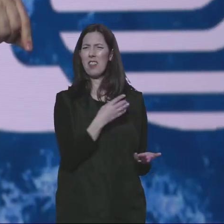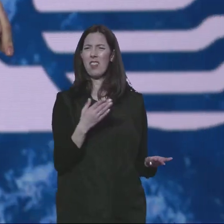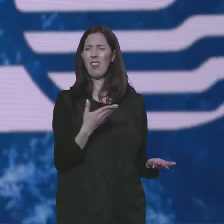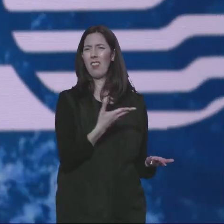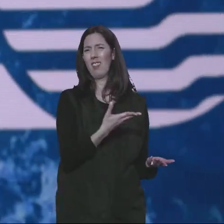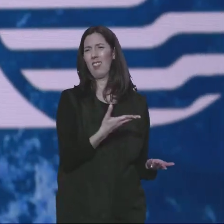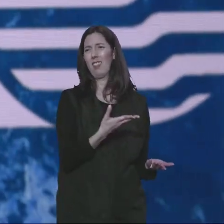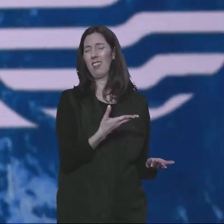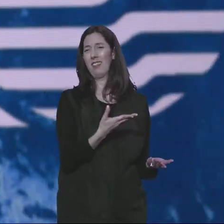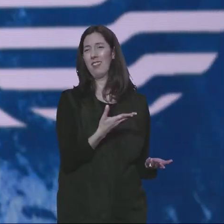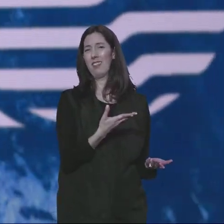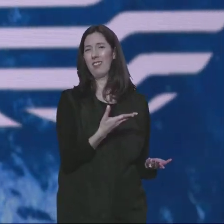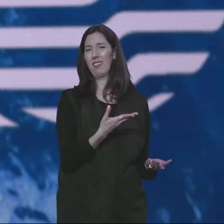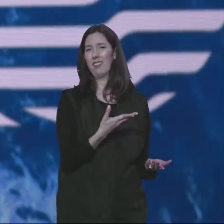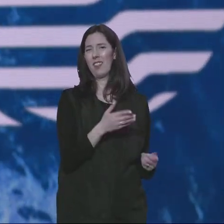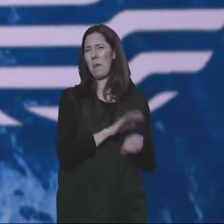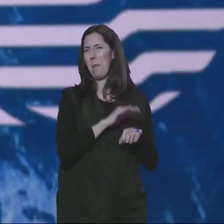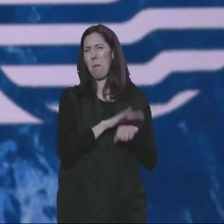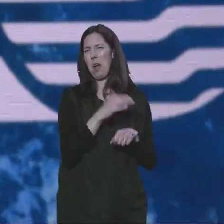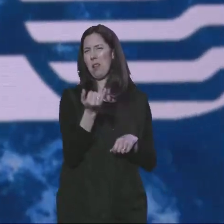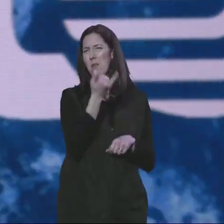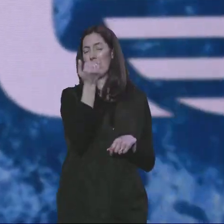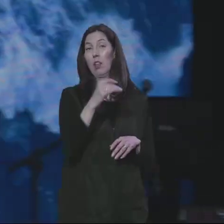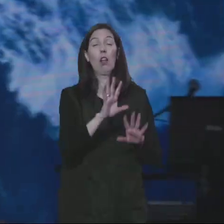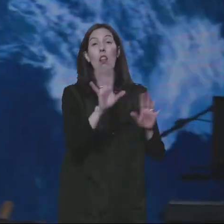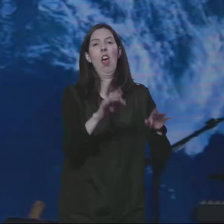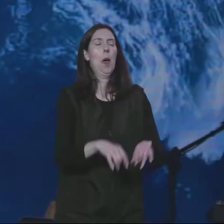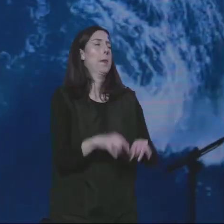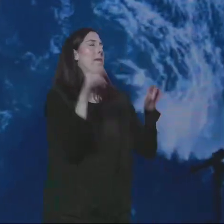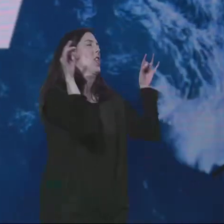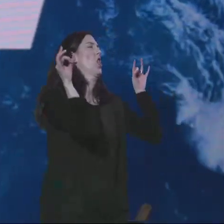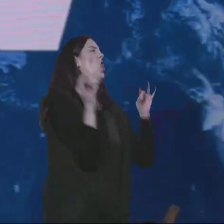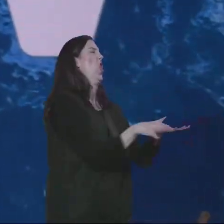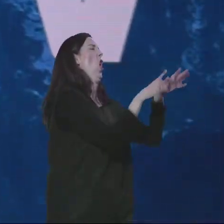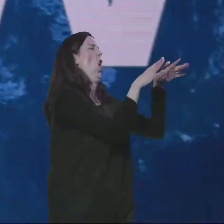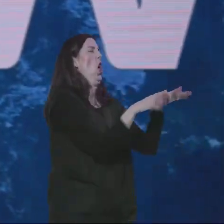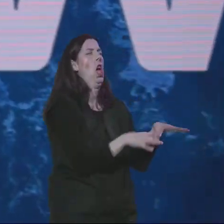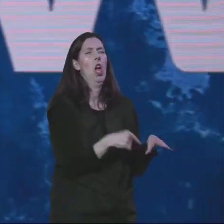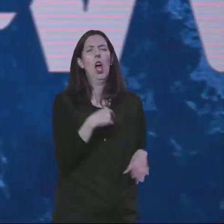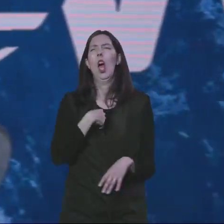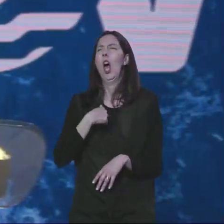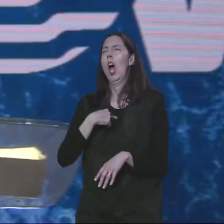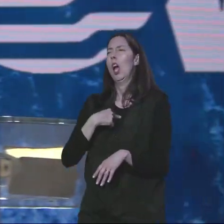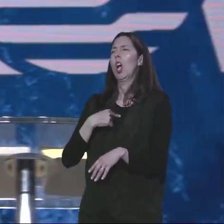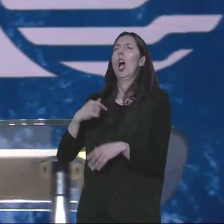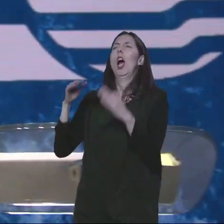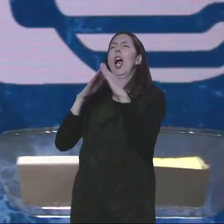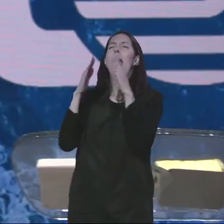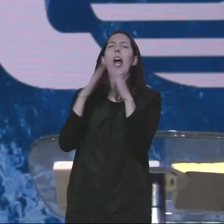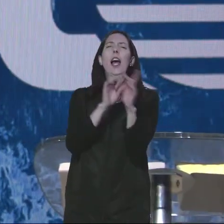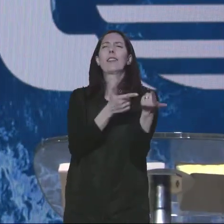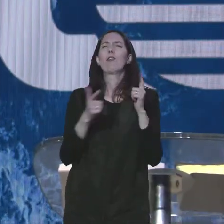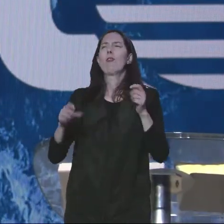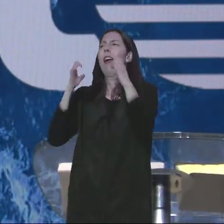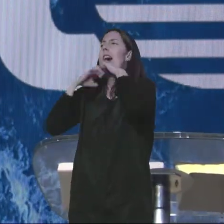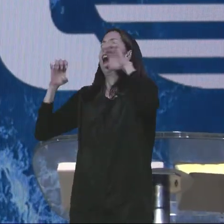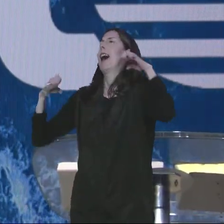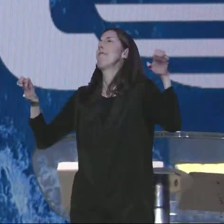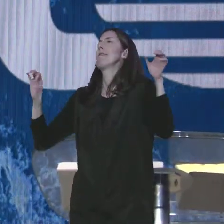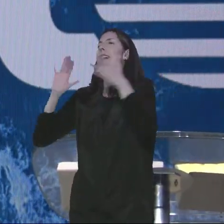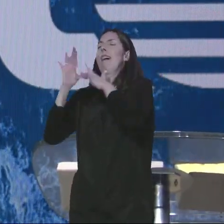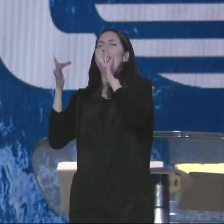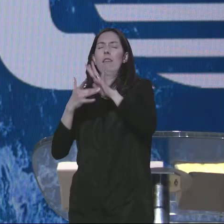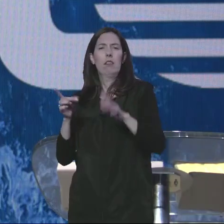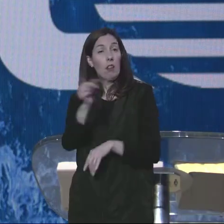corrida? Eu não estou falando para você abandonar tudo e virar um sem-teto que fala de Jesus, não é isso.